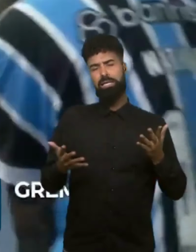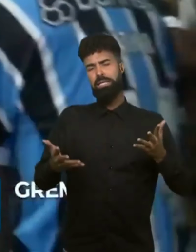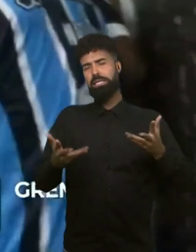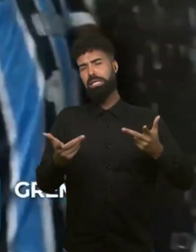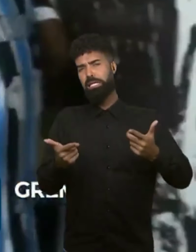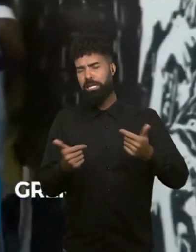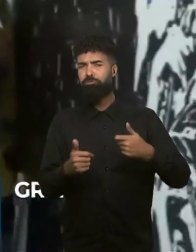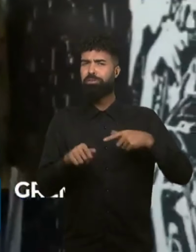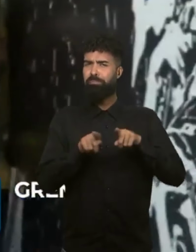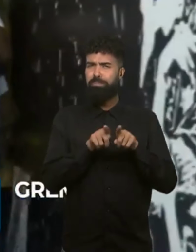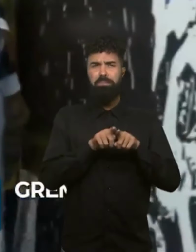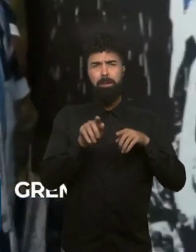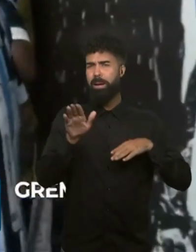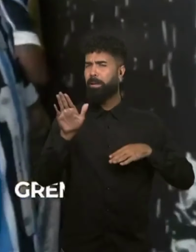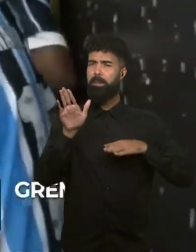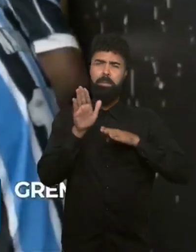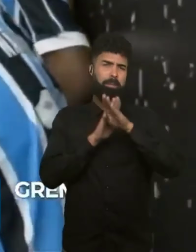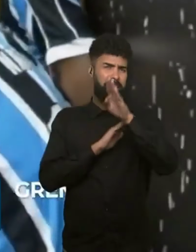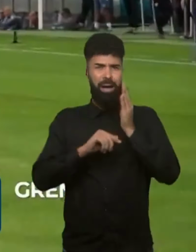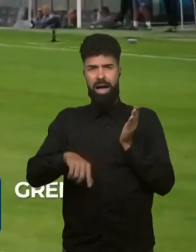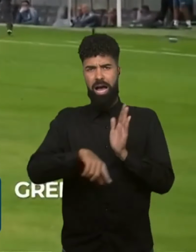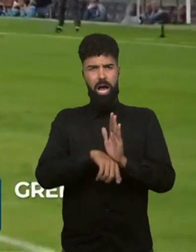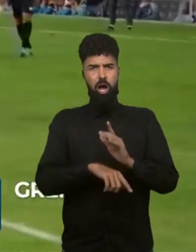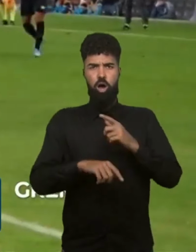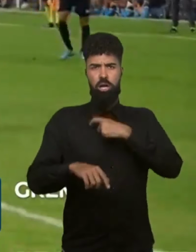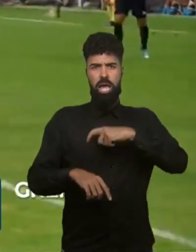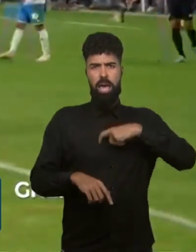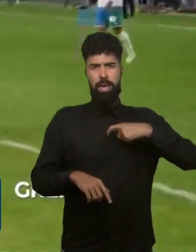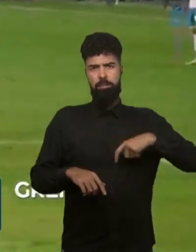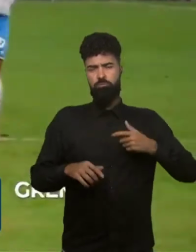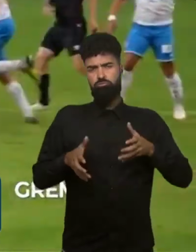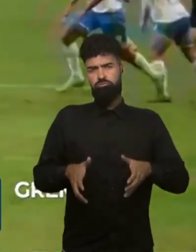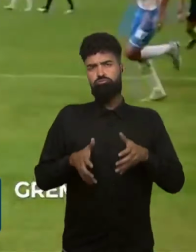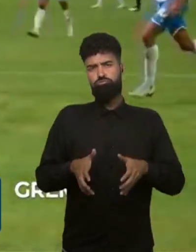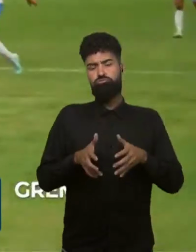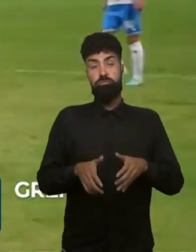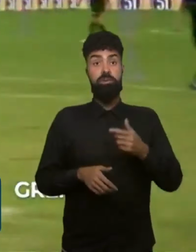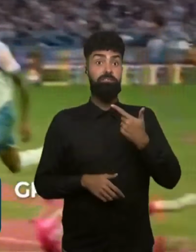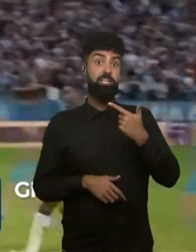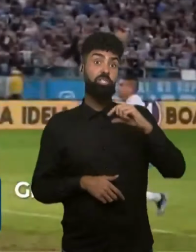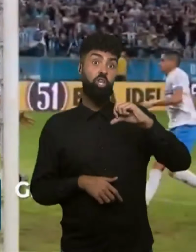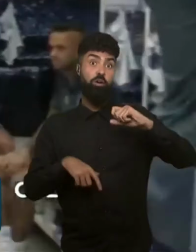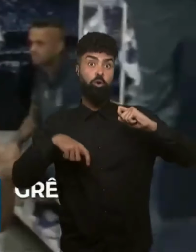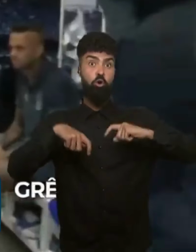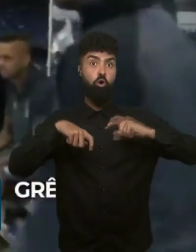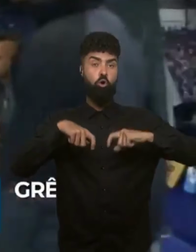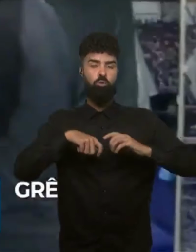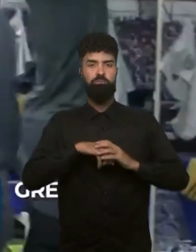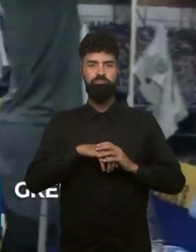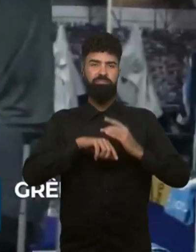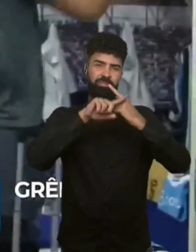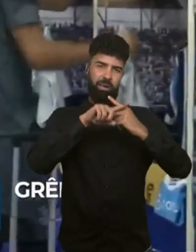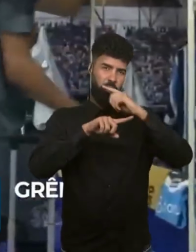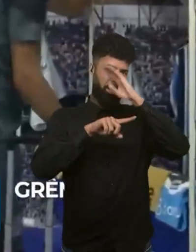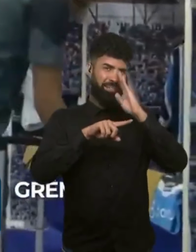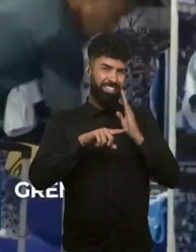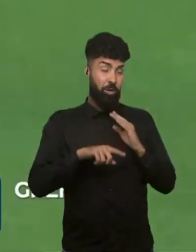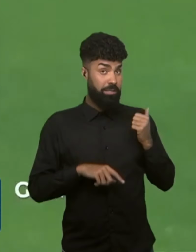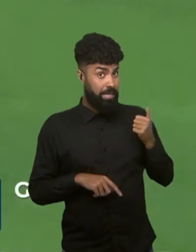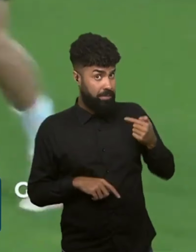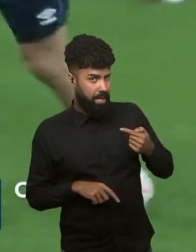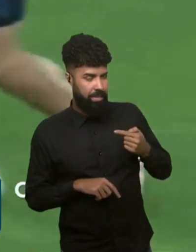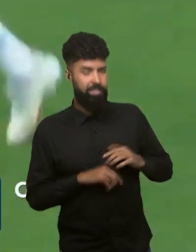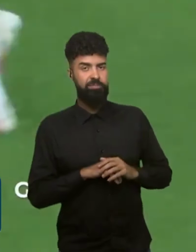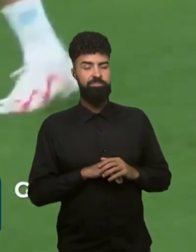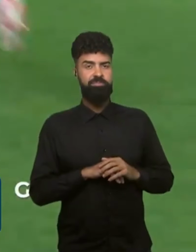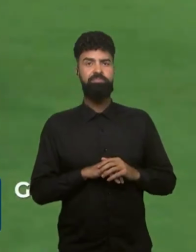e meteórica defendendo o Grêmio. Em toda a temporada foram 29 gols. No brasileiro, 17.